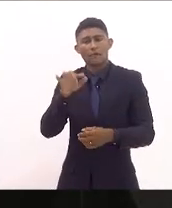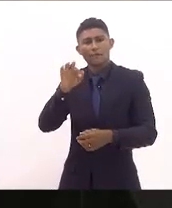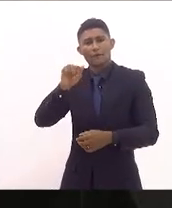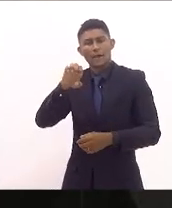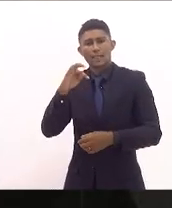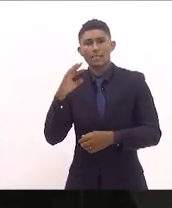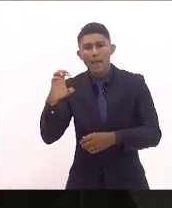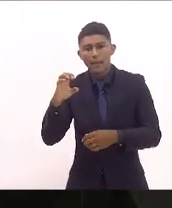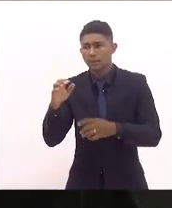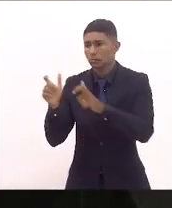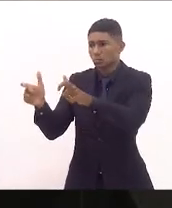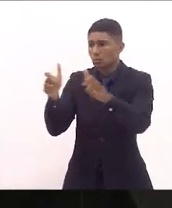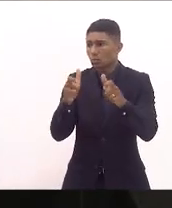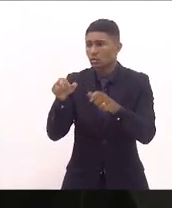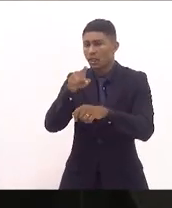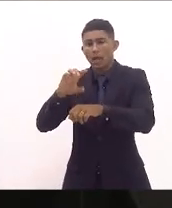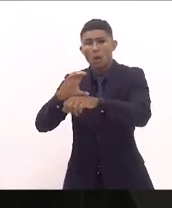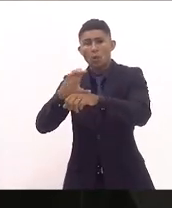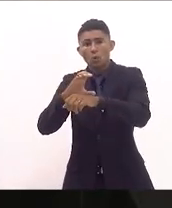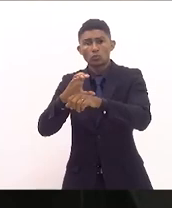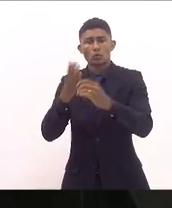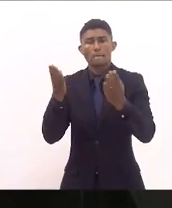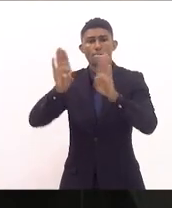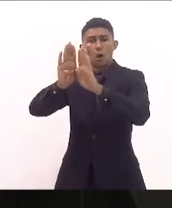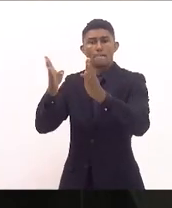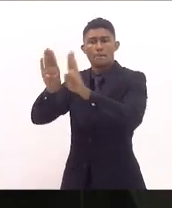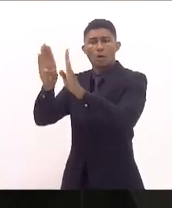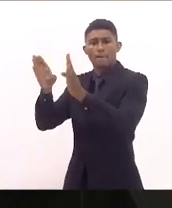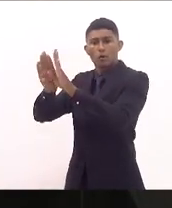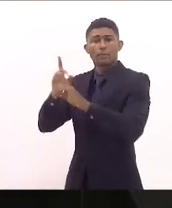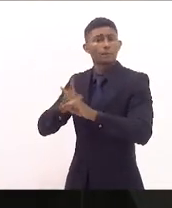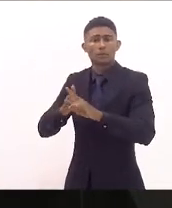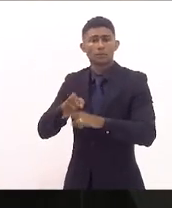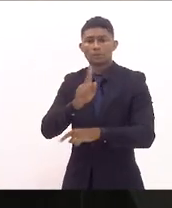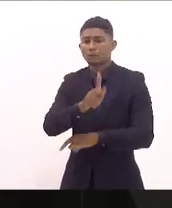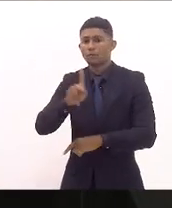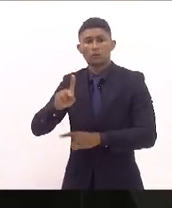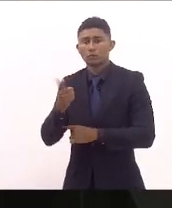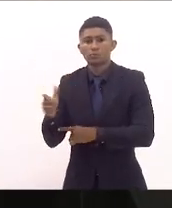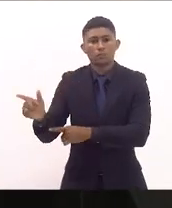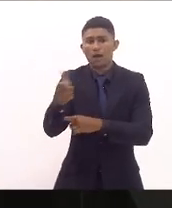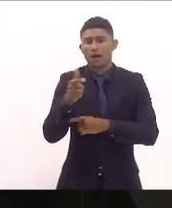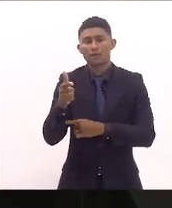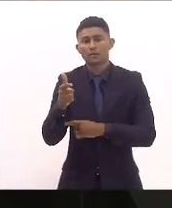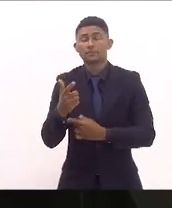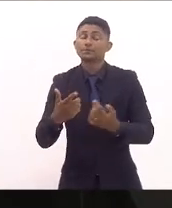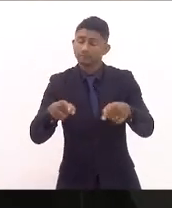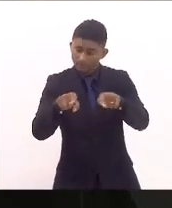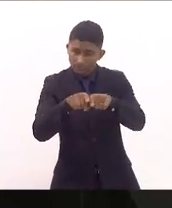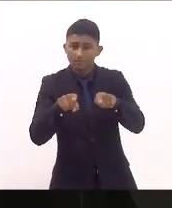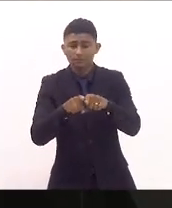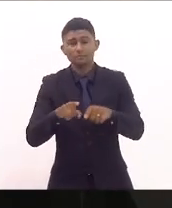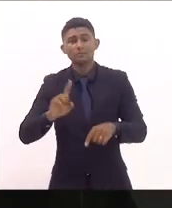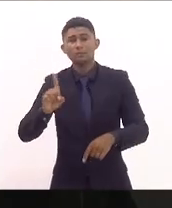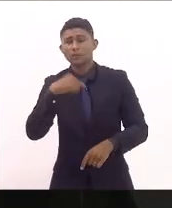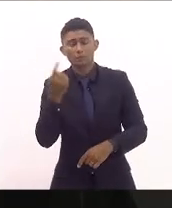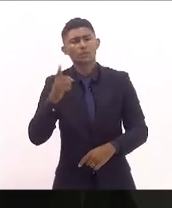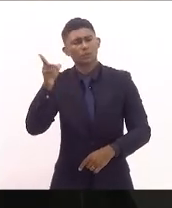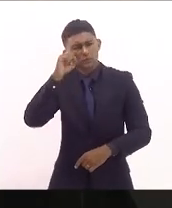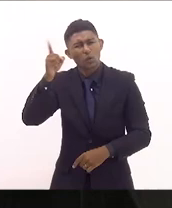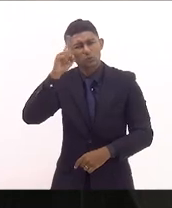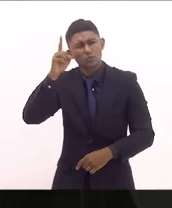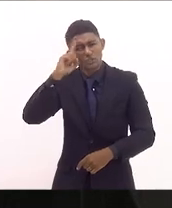de técnico de enfermagem porque eu não tenho Professor além disso a gente tem visto dia após dia